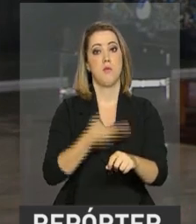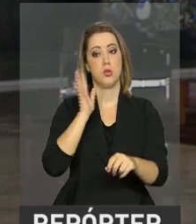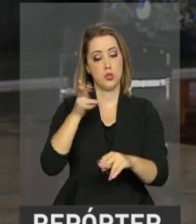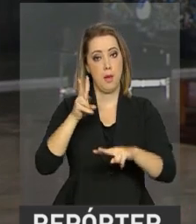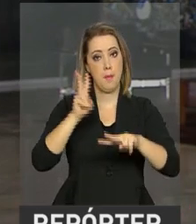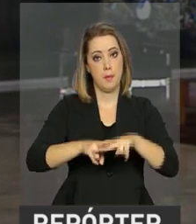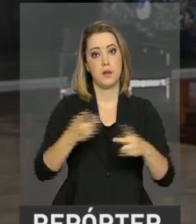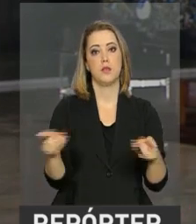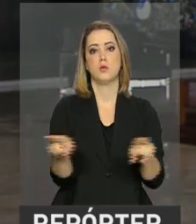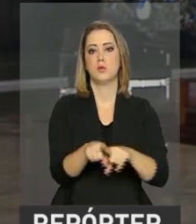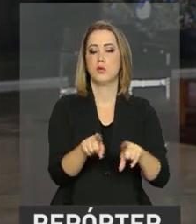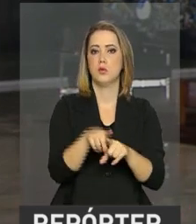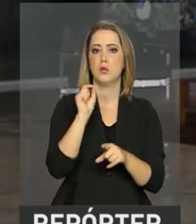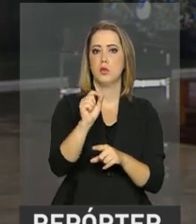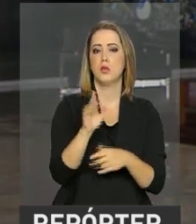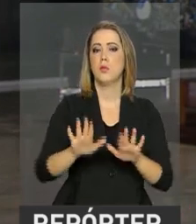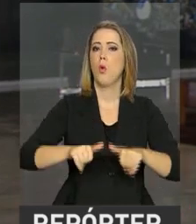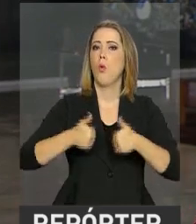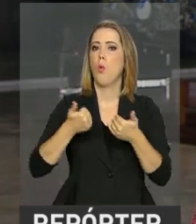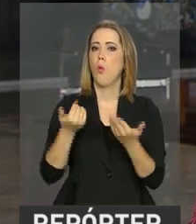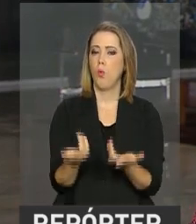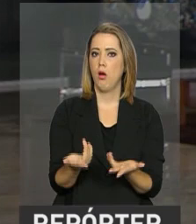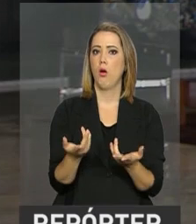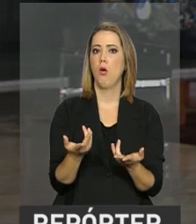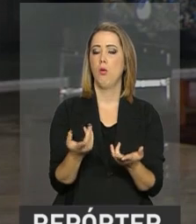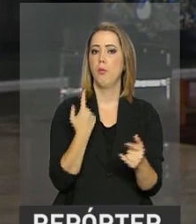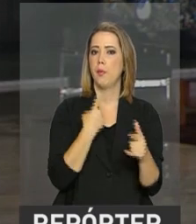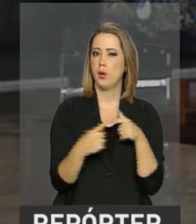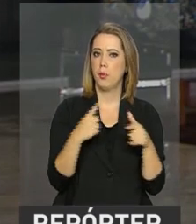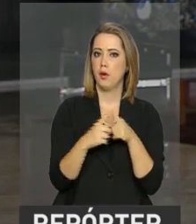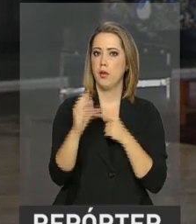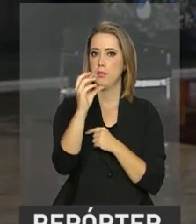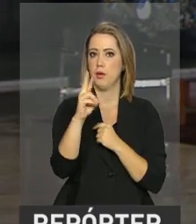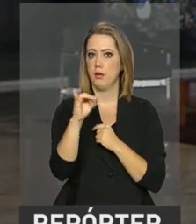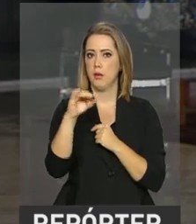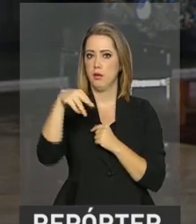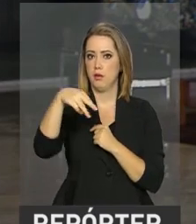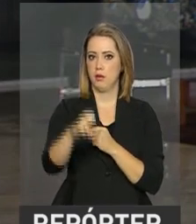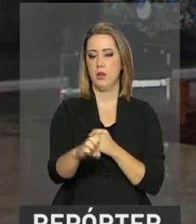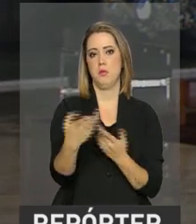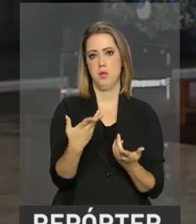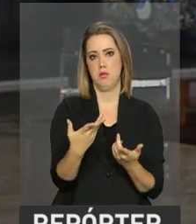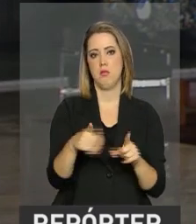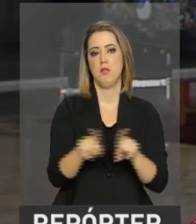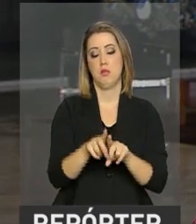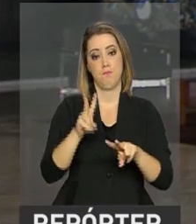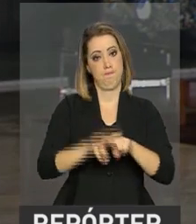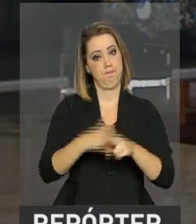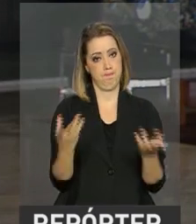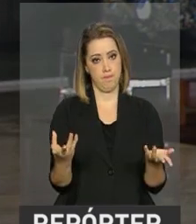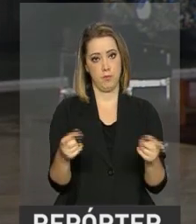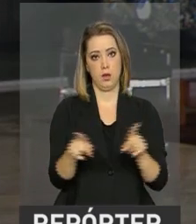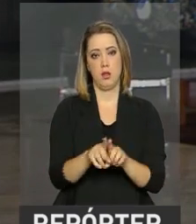será levado em conta também o tipo de crime praticado por ele tradicionalmente o requisito geral para o preso ganhar